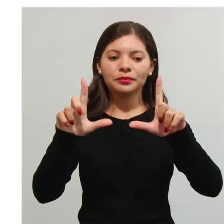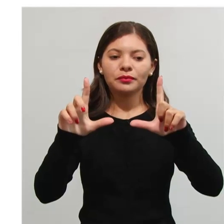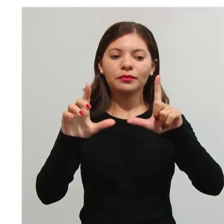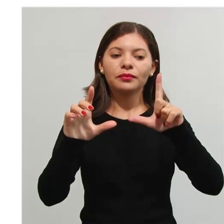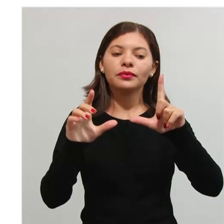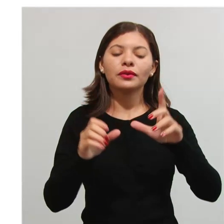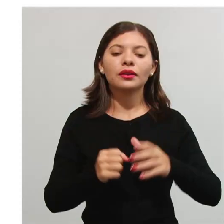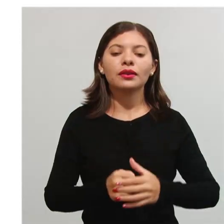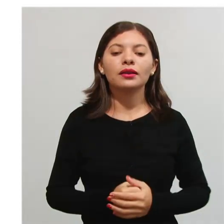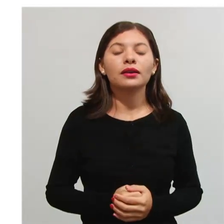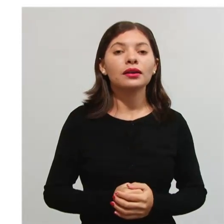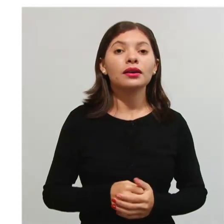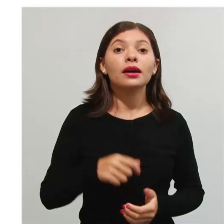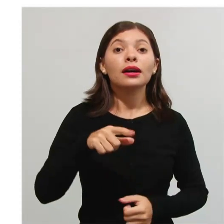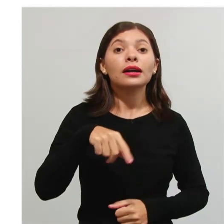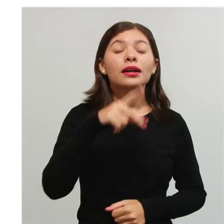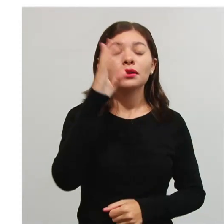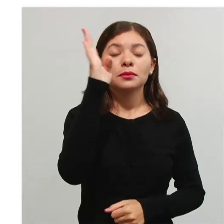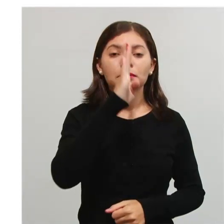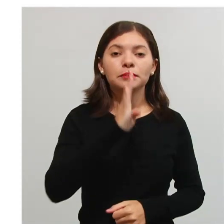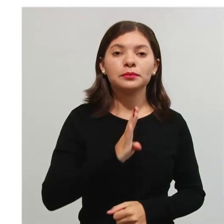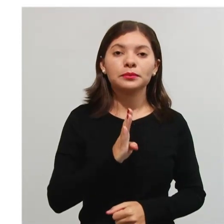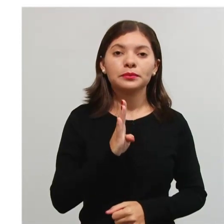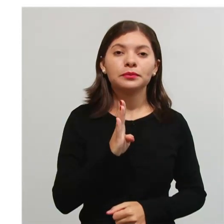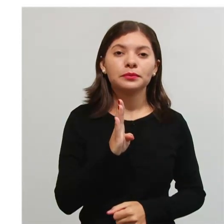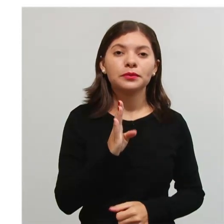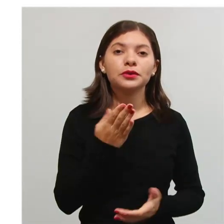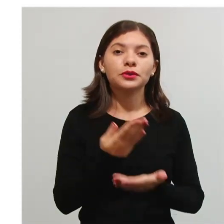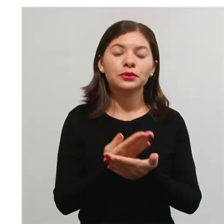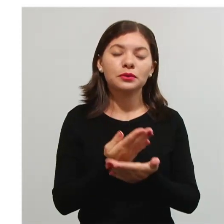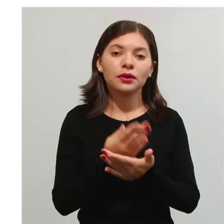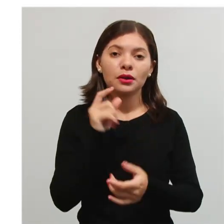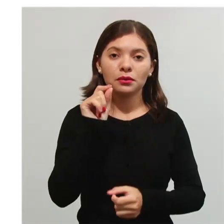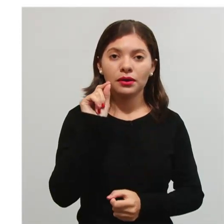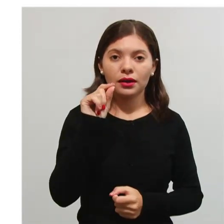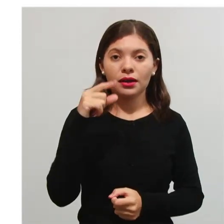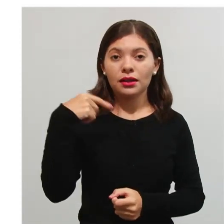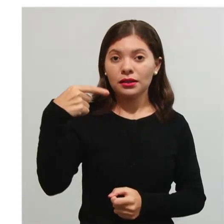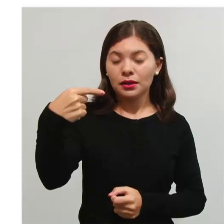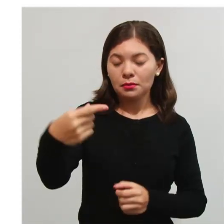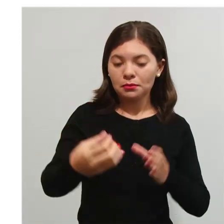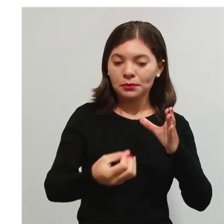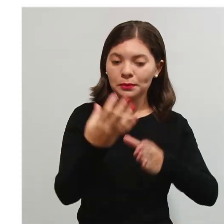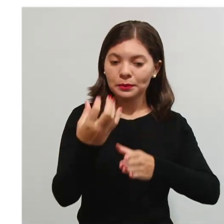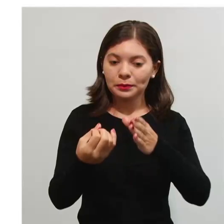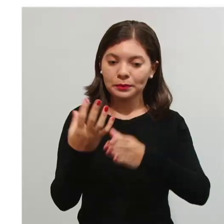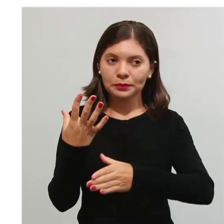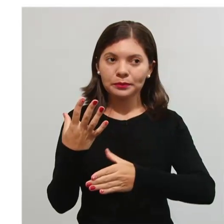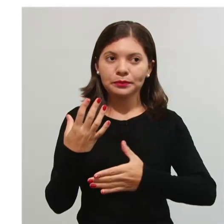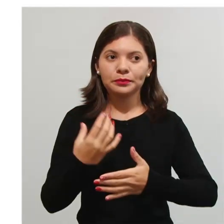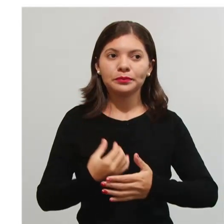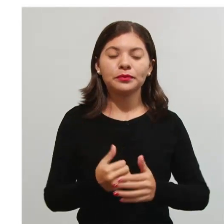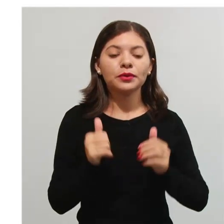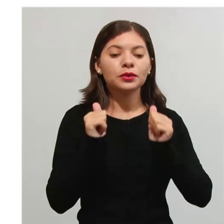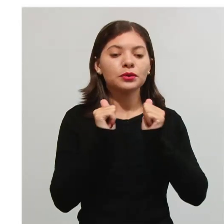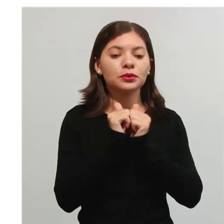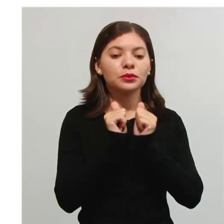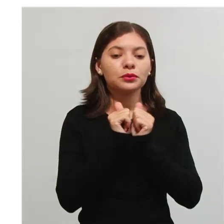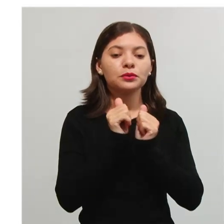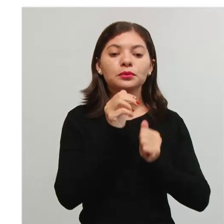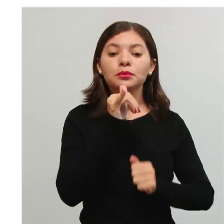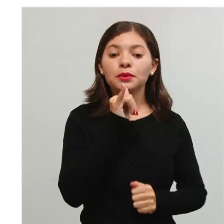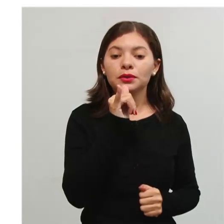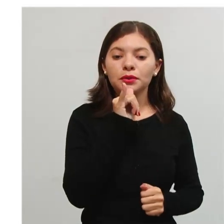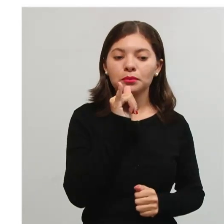do empreendedorismo no Brasil. Nós vamos ver que após a criação de programas, junto, por exemplo,